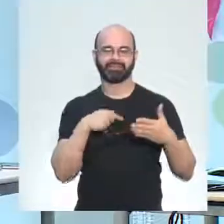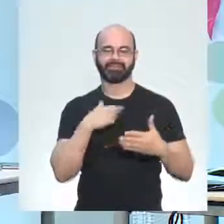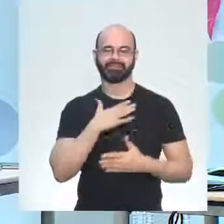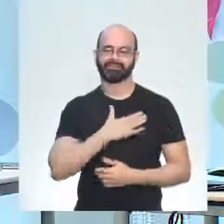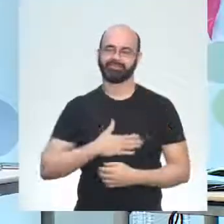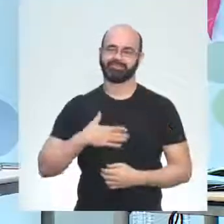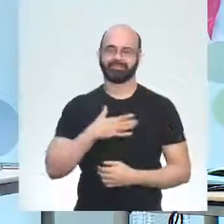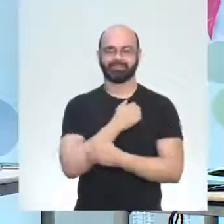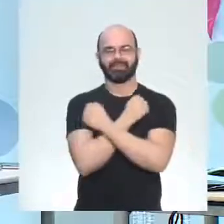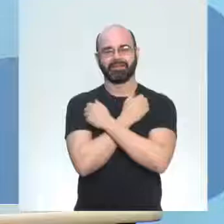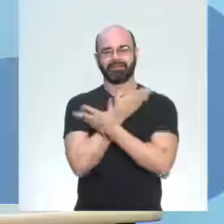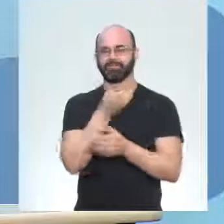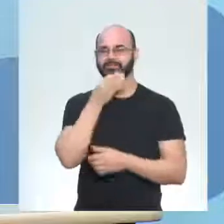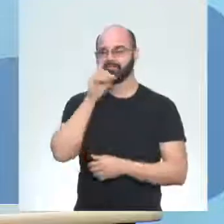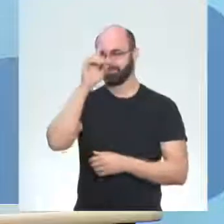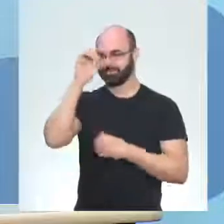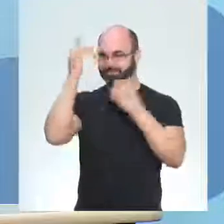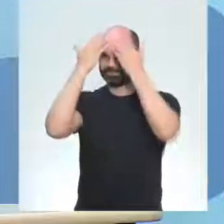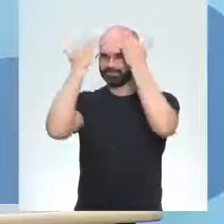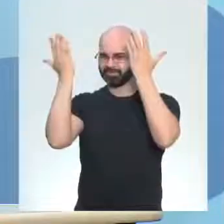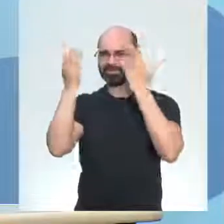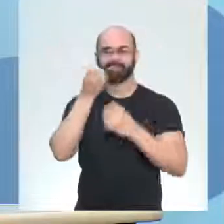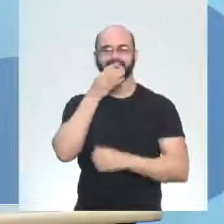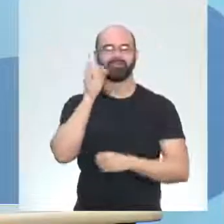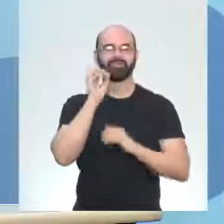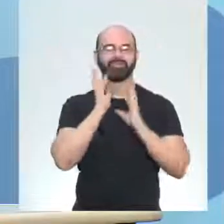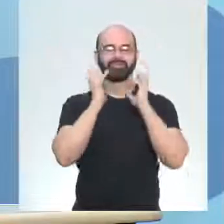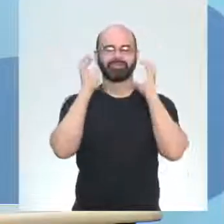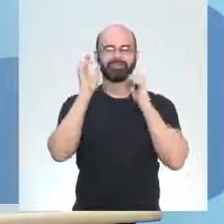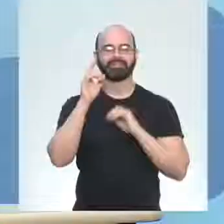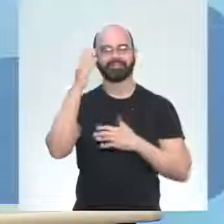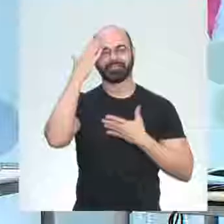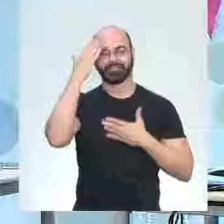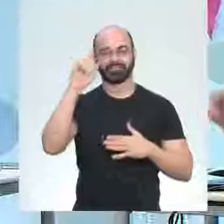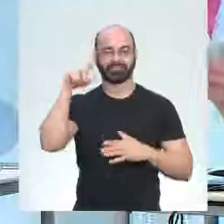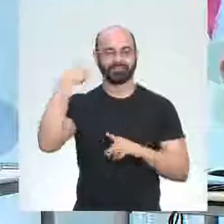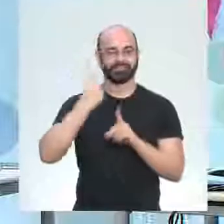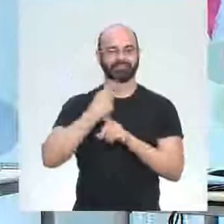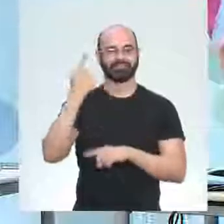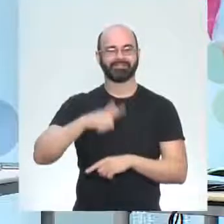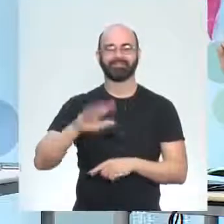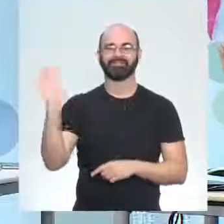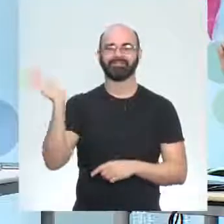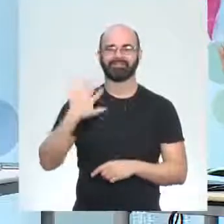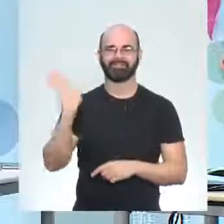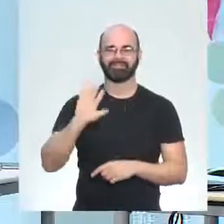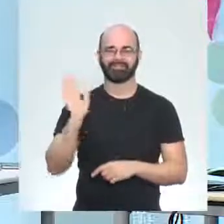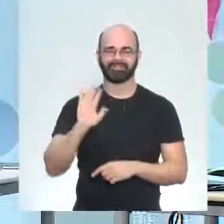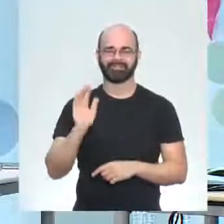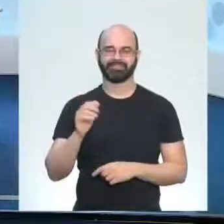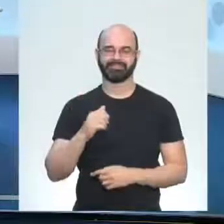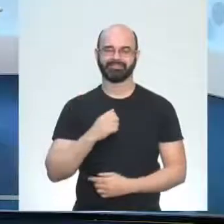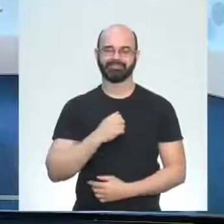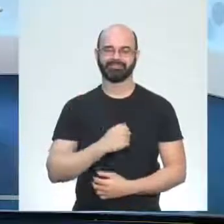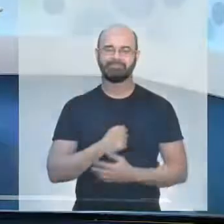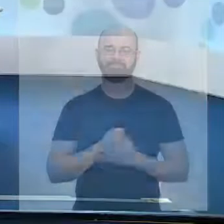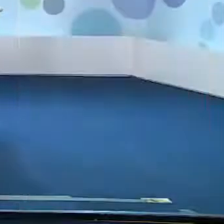grande abraço. Bom dia, Jonas, muito obrigado. Obrigado, Tony. Valeu, Sextona. Até a próxima, né? Até. Tchau, tchau. Um cheiro e até amanhã.